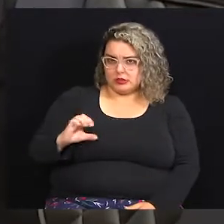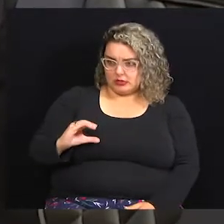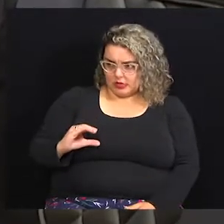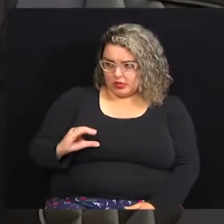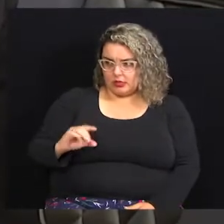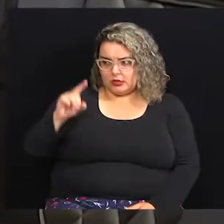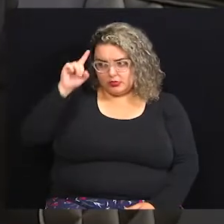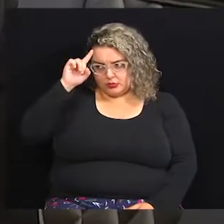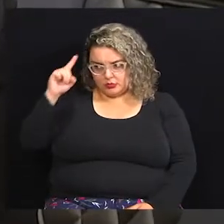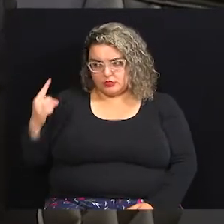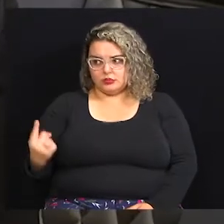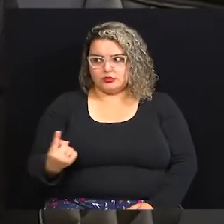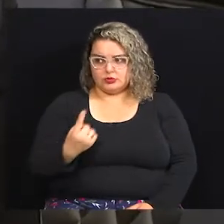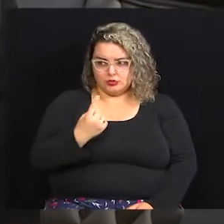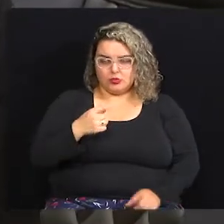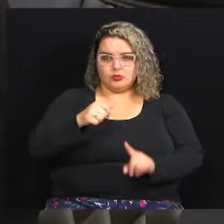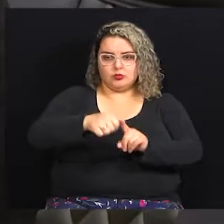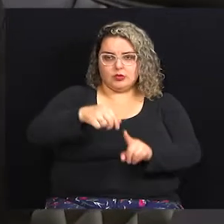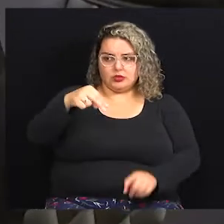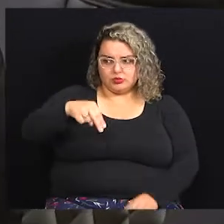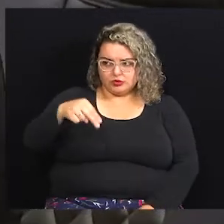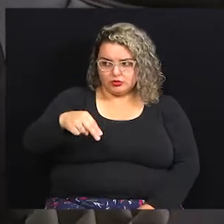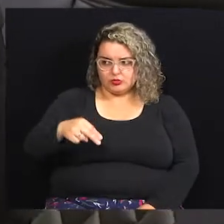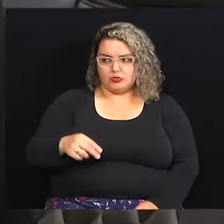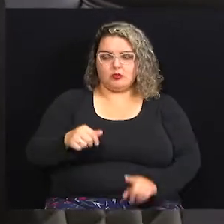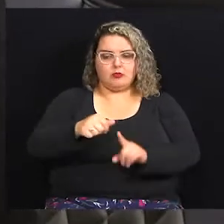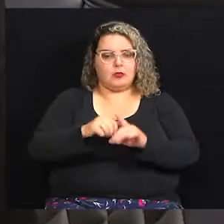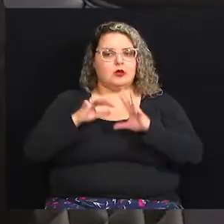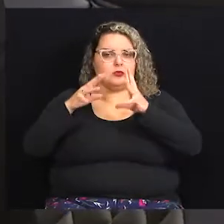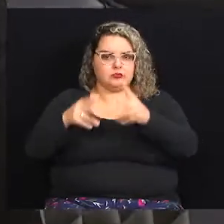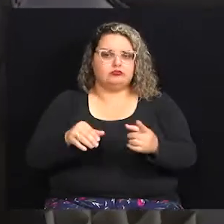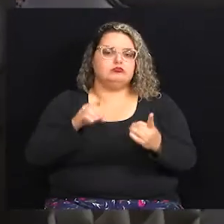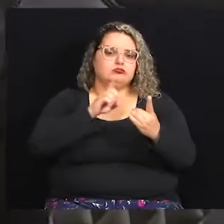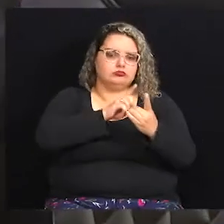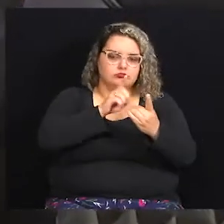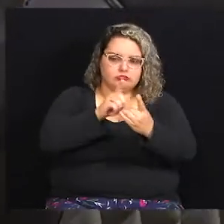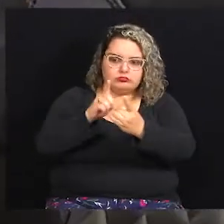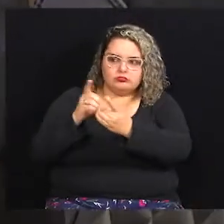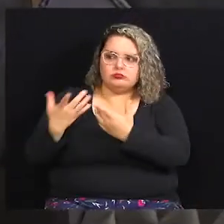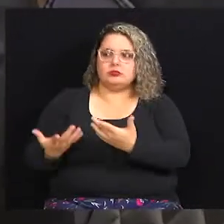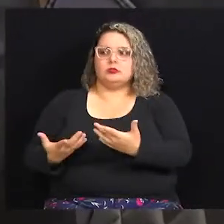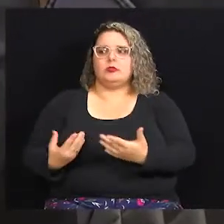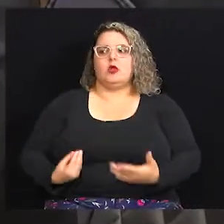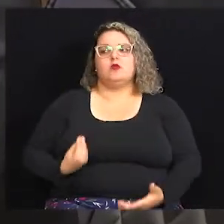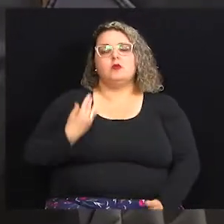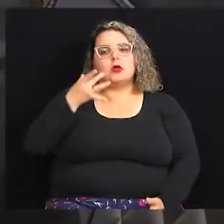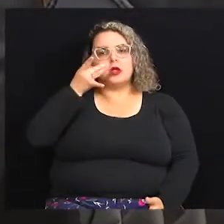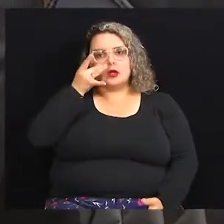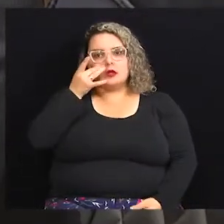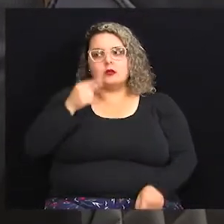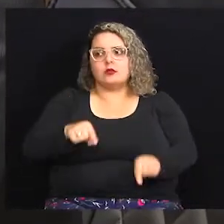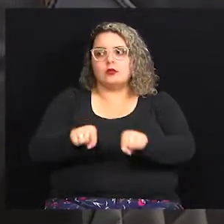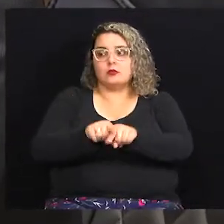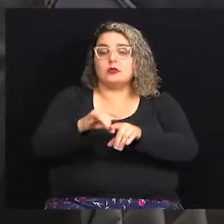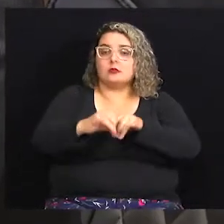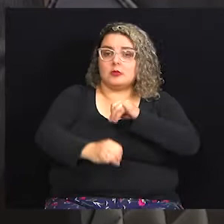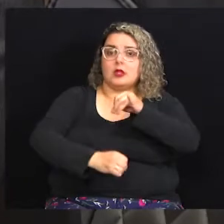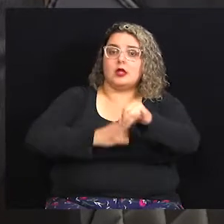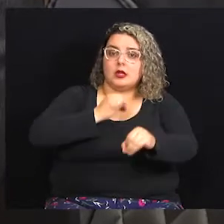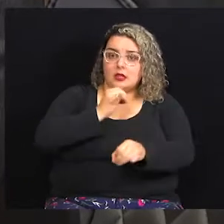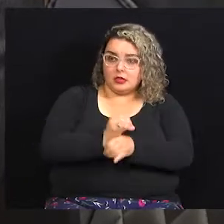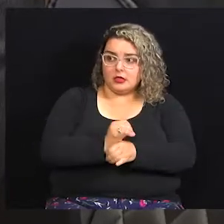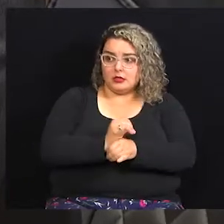do dia 1 de Novembro no mês inteiro vai fazer uma consulta tanto presencial como pela